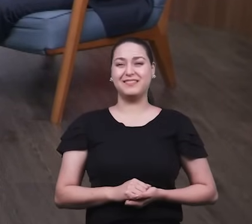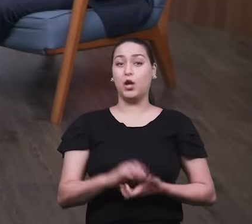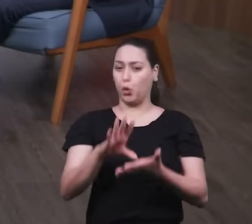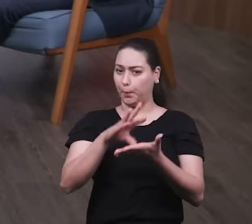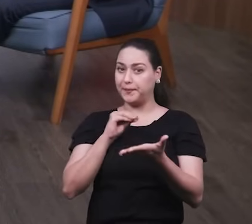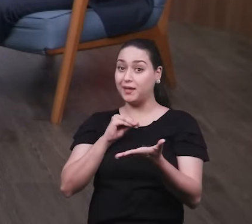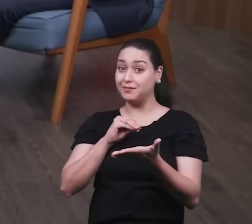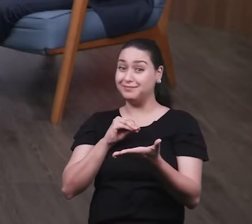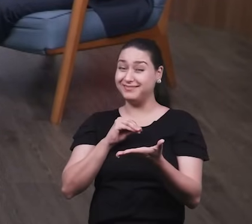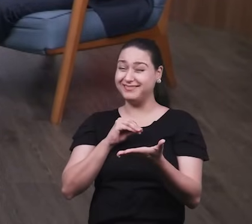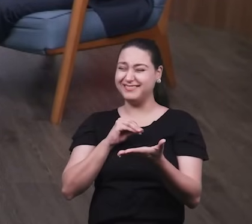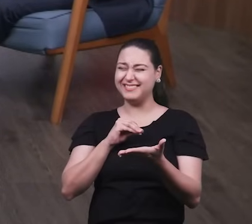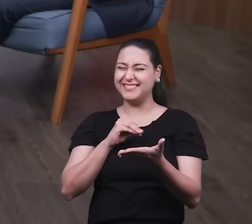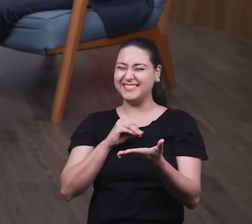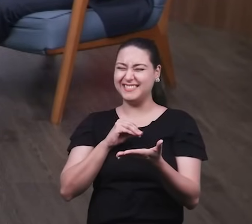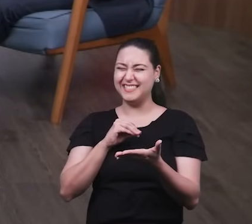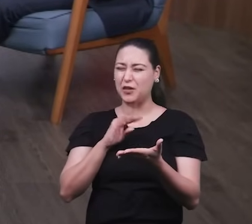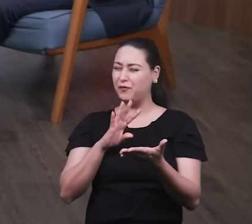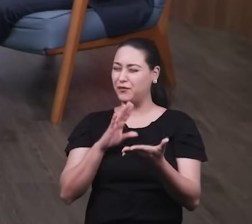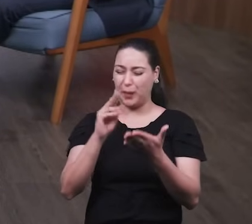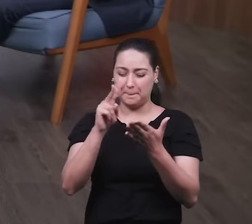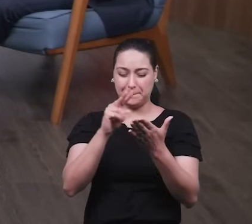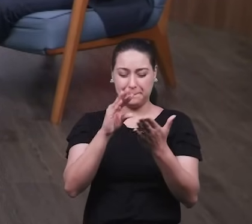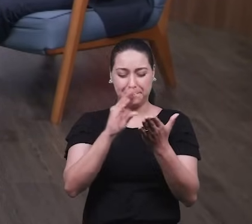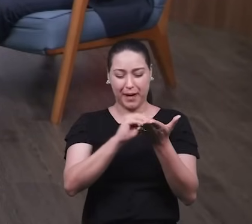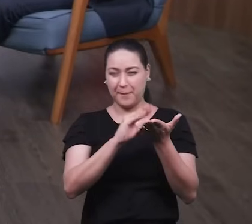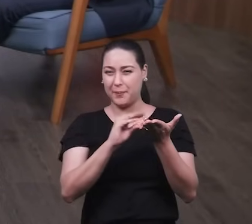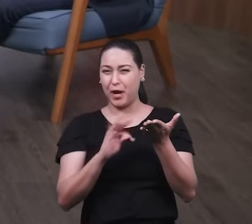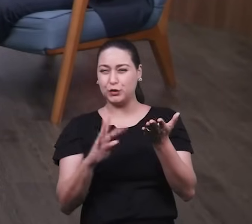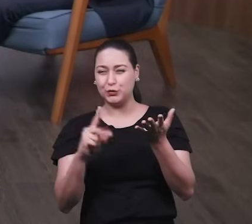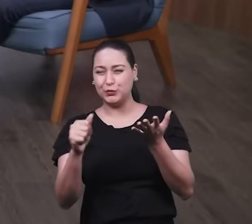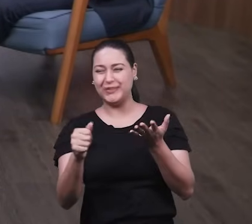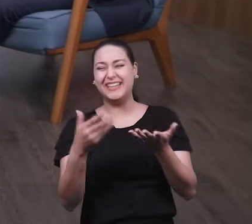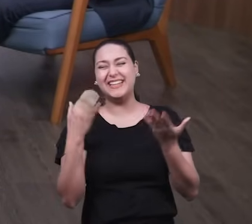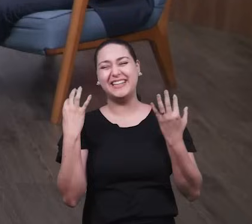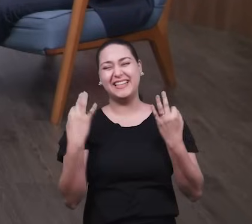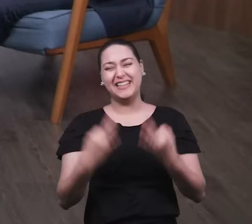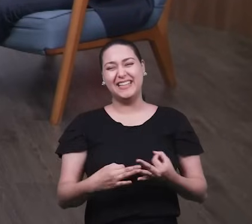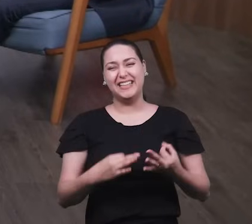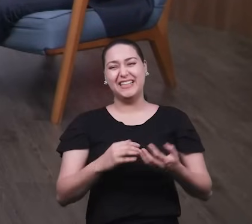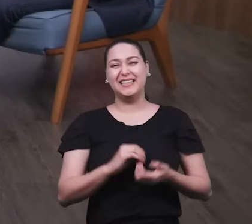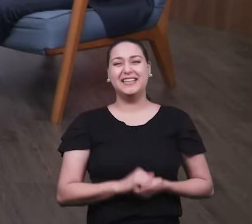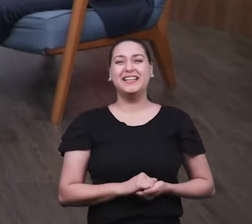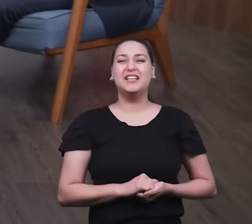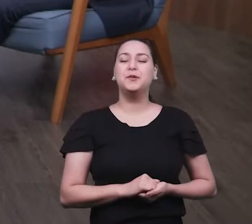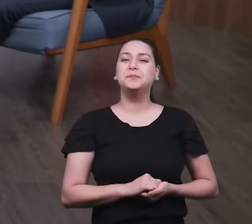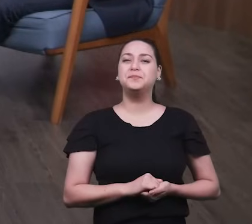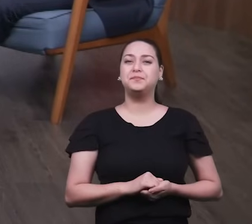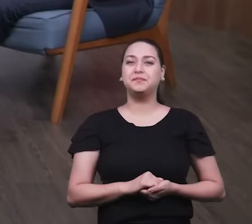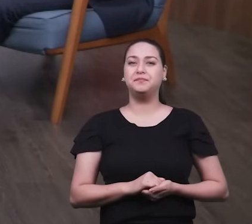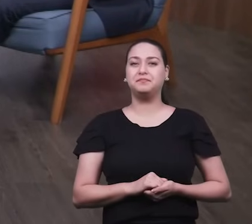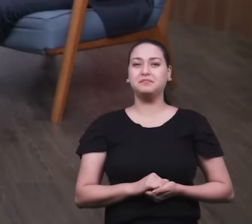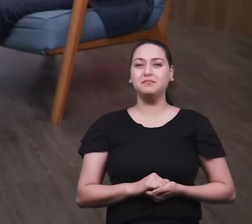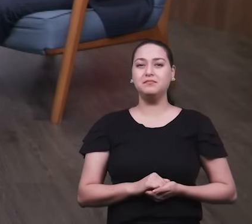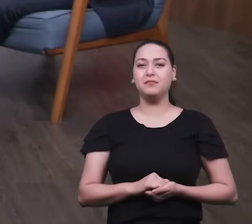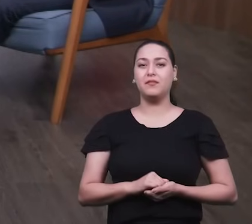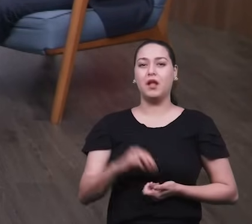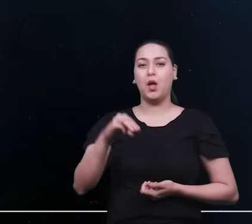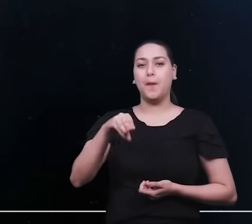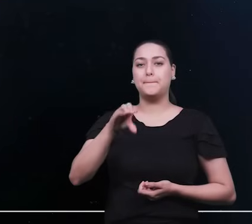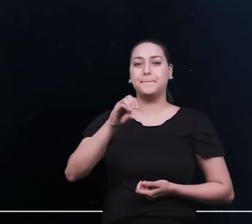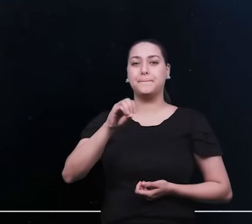Nós copiamos dela, né? É. Nós falamos tudo que ela disse. Programa interativo mesmo. Amém. Moacir Lima,